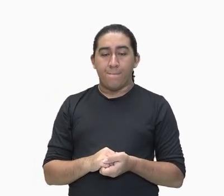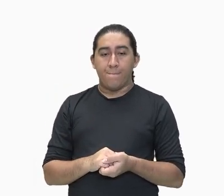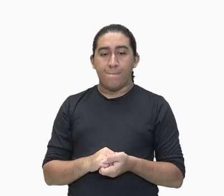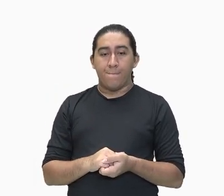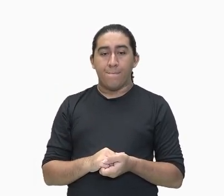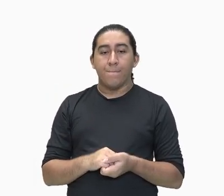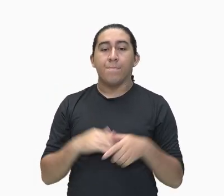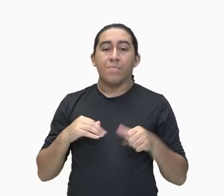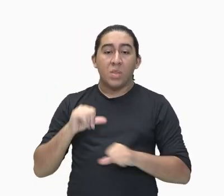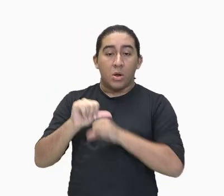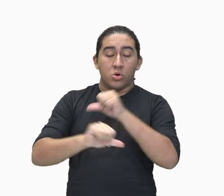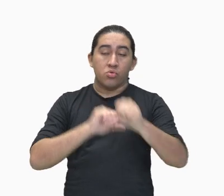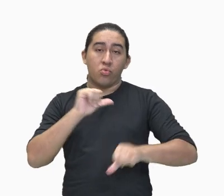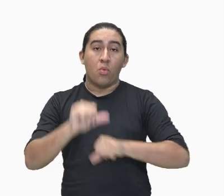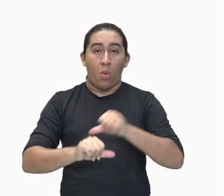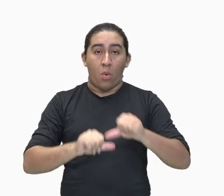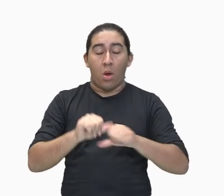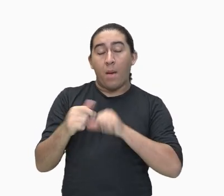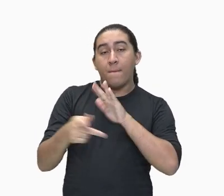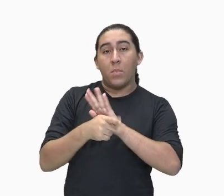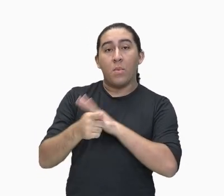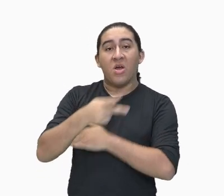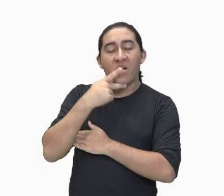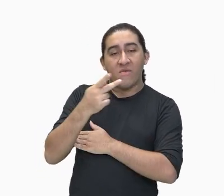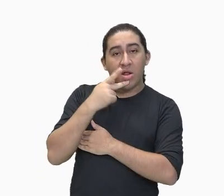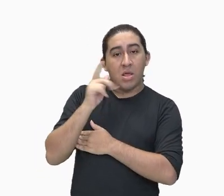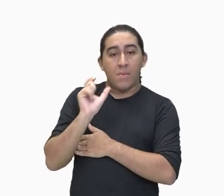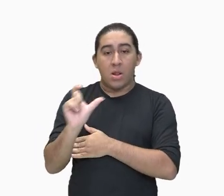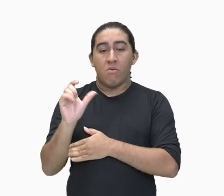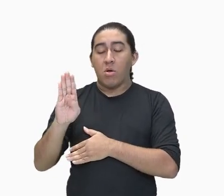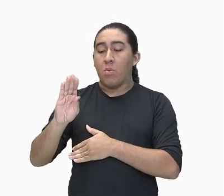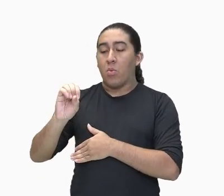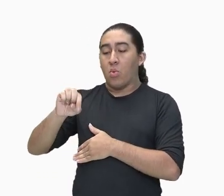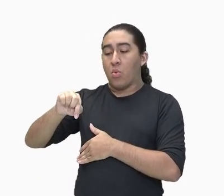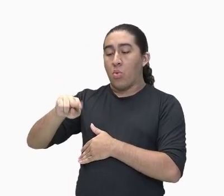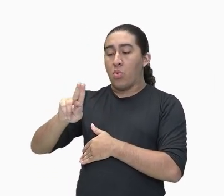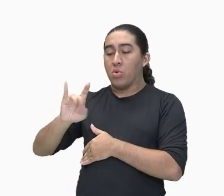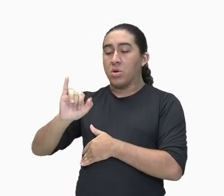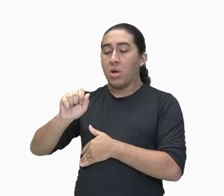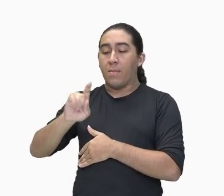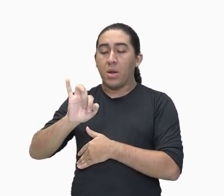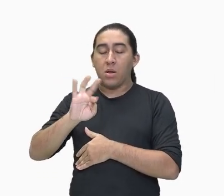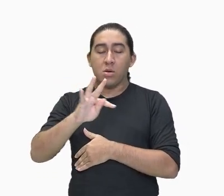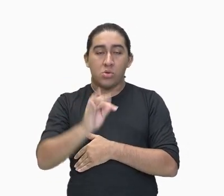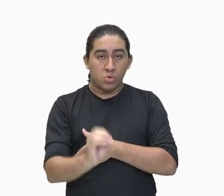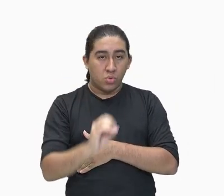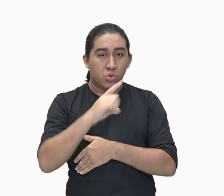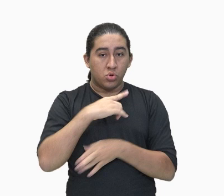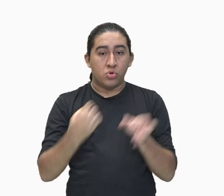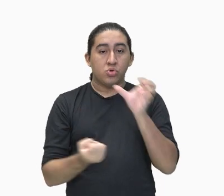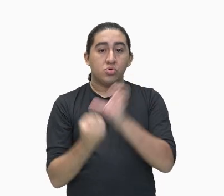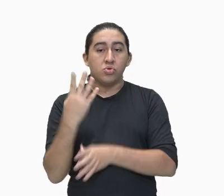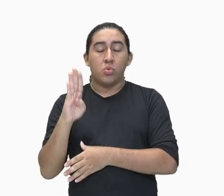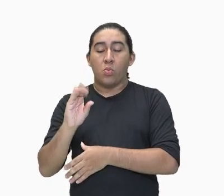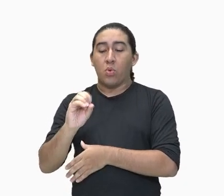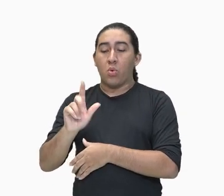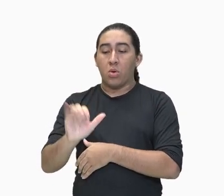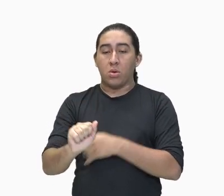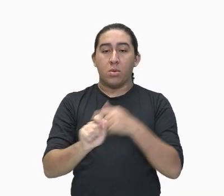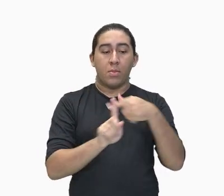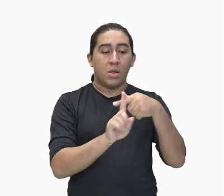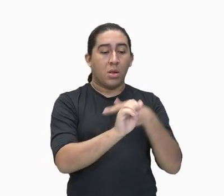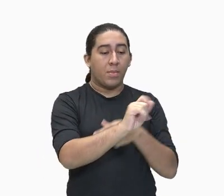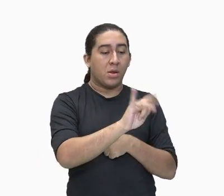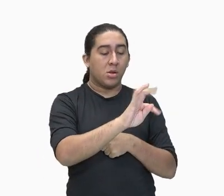então mudou, né, a pronúncia. Boquiaberto foi formado por boca mais